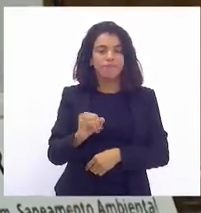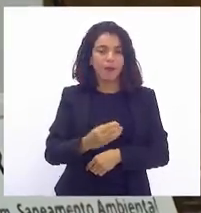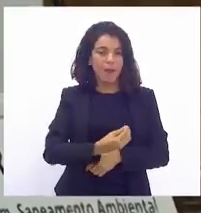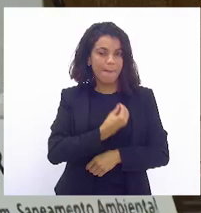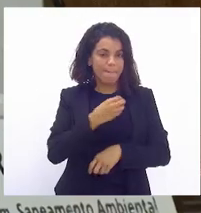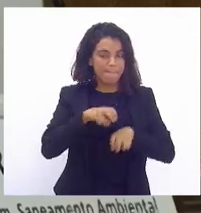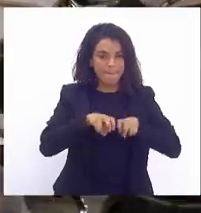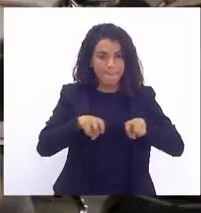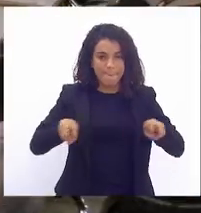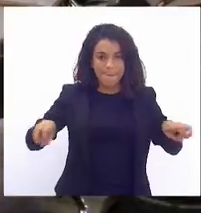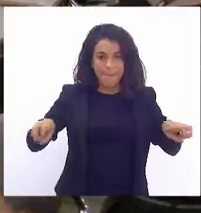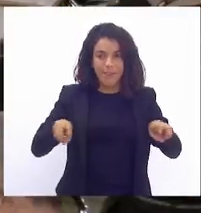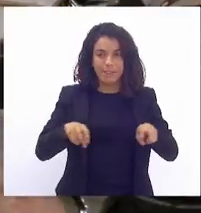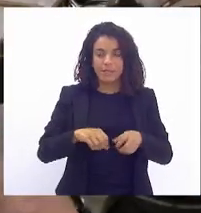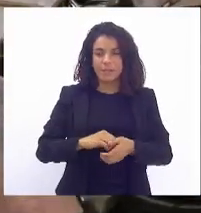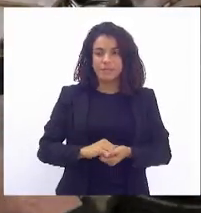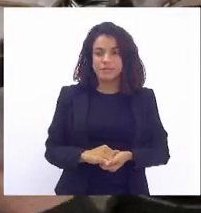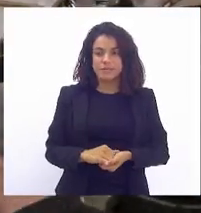mesa.